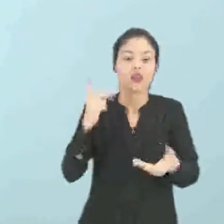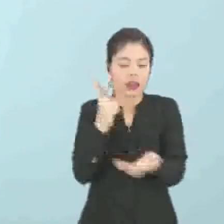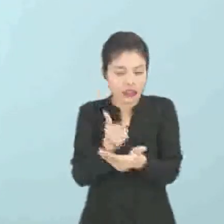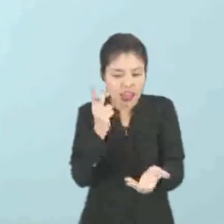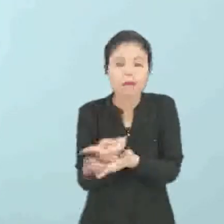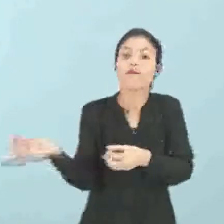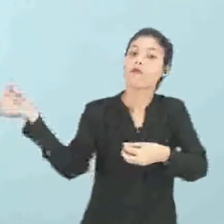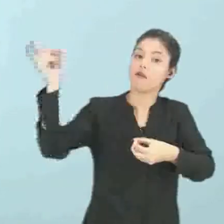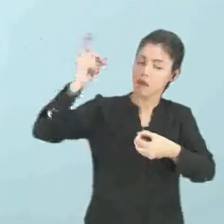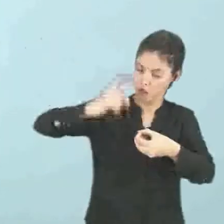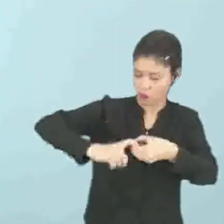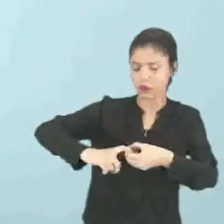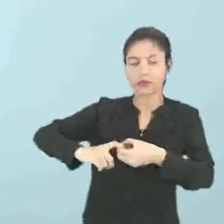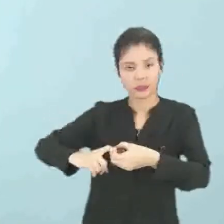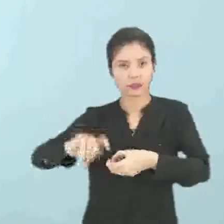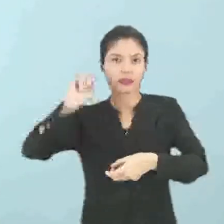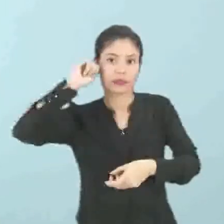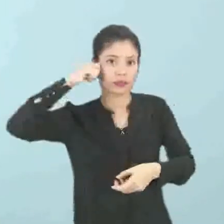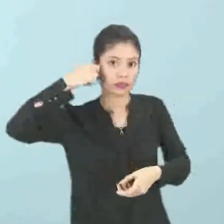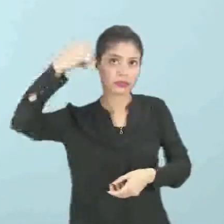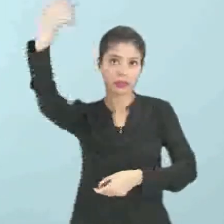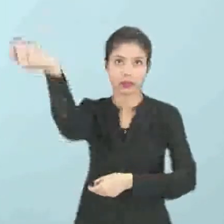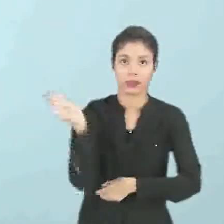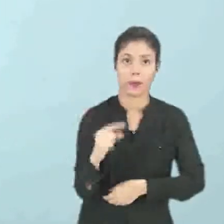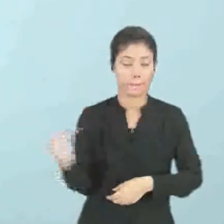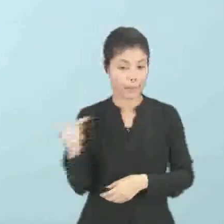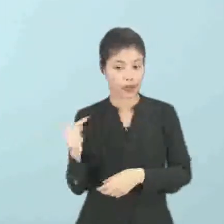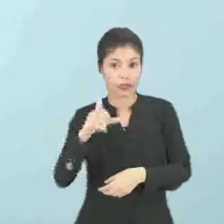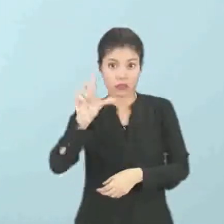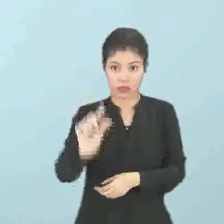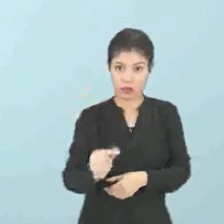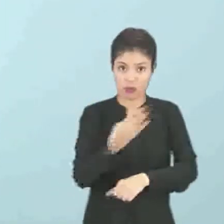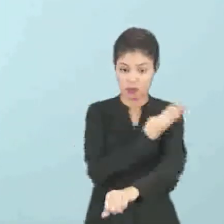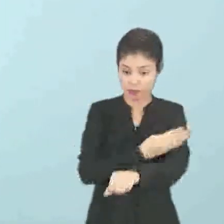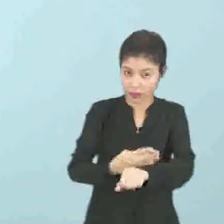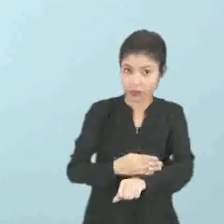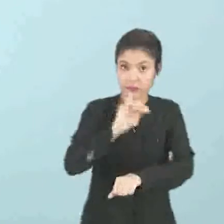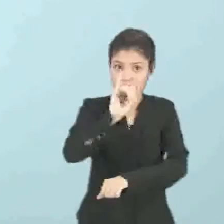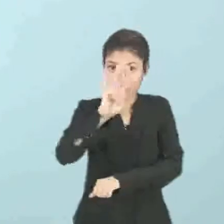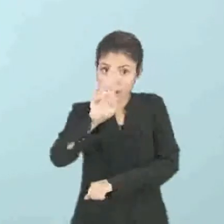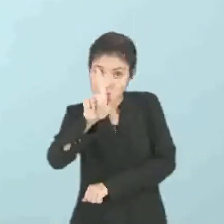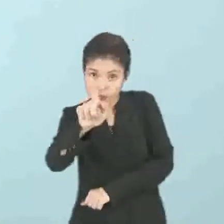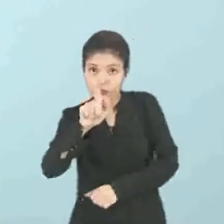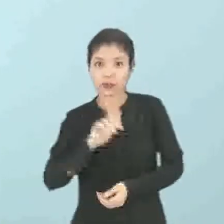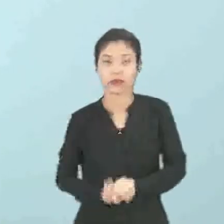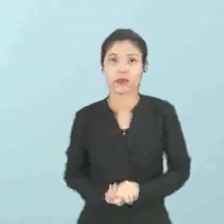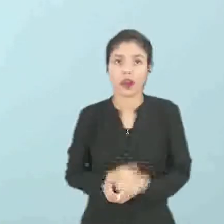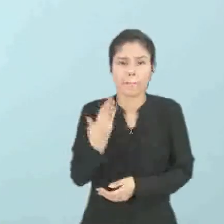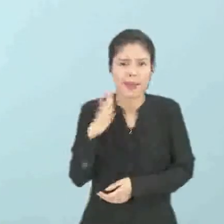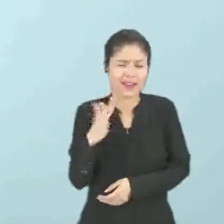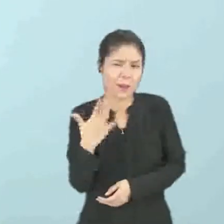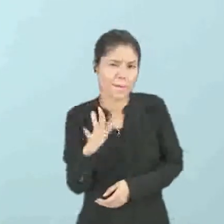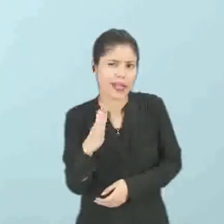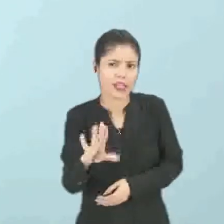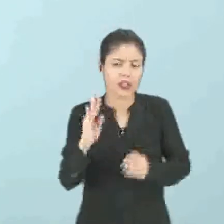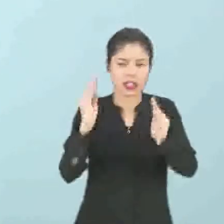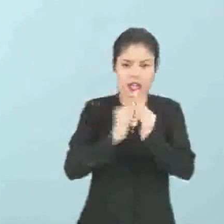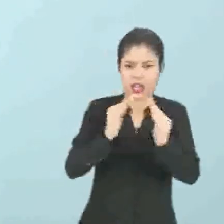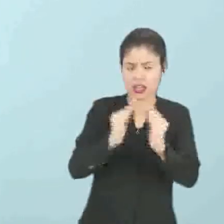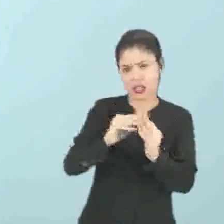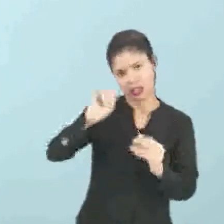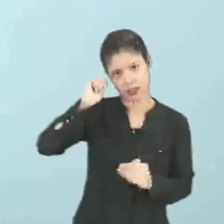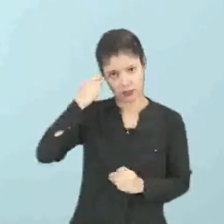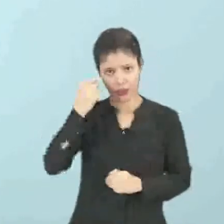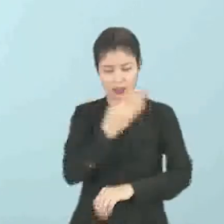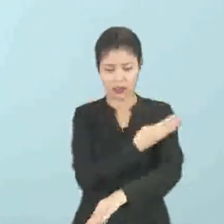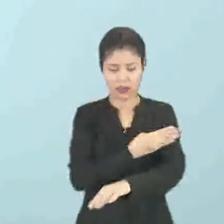momento. Os negros ganham menos no Brasil do que os brancos, segundo o IBGE. O rendimento médio domiciliar per capita de